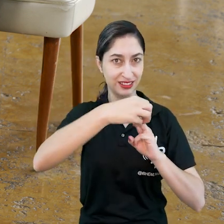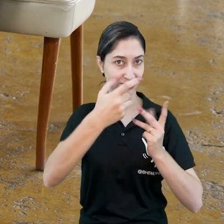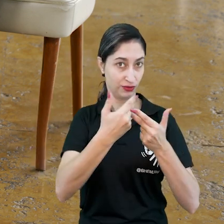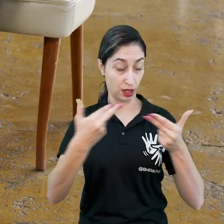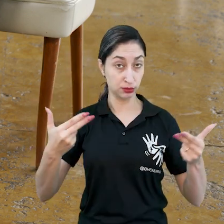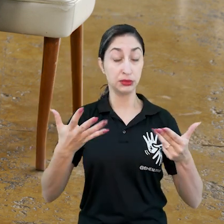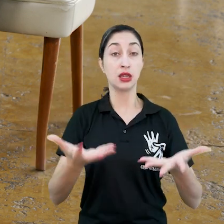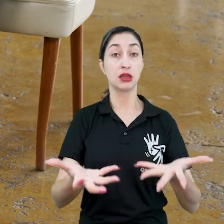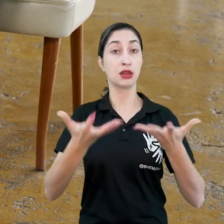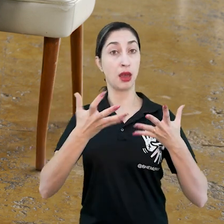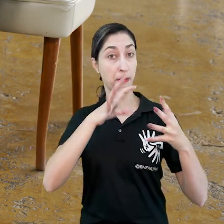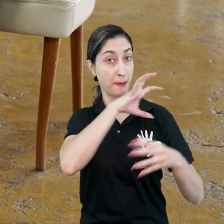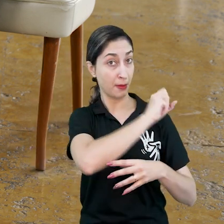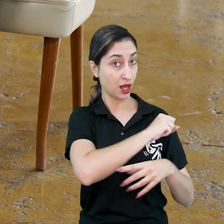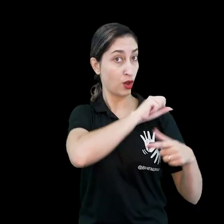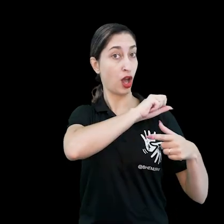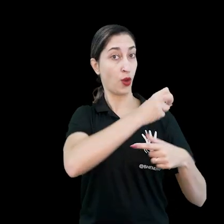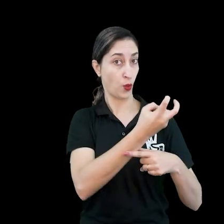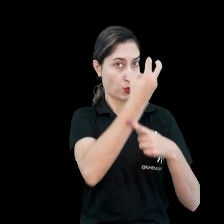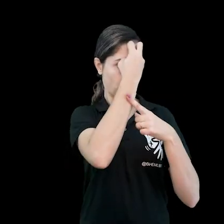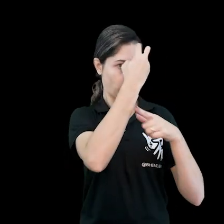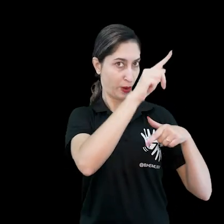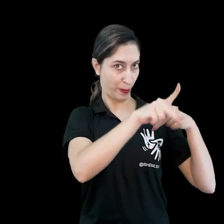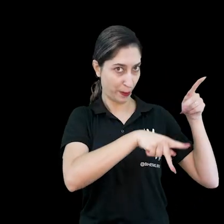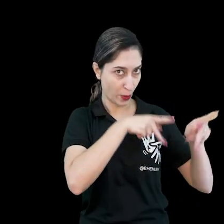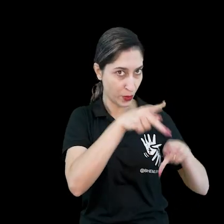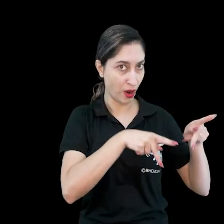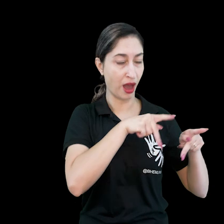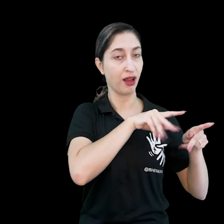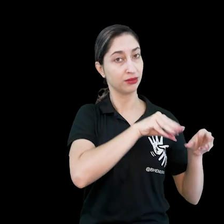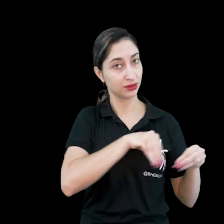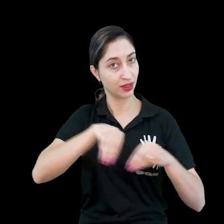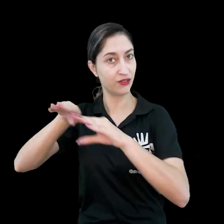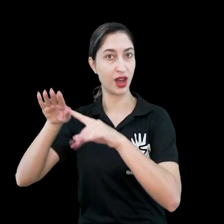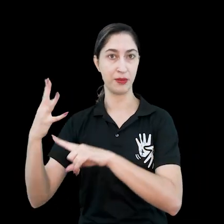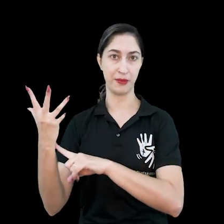quis trazer essa cultura para a arte.